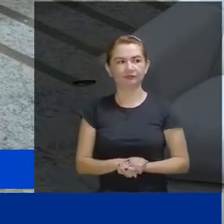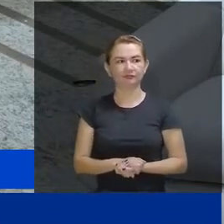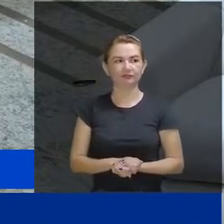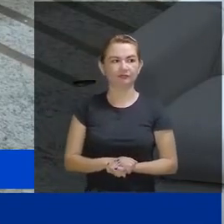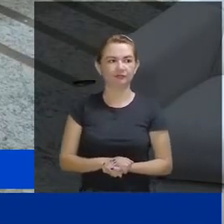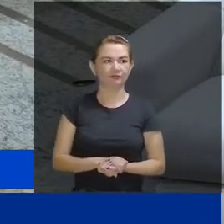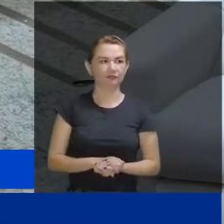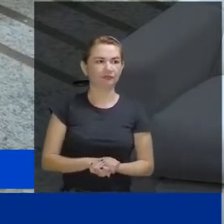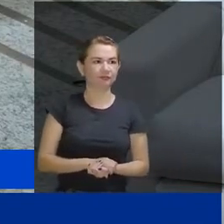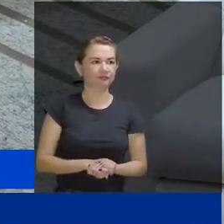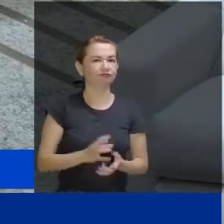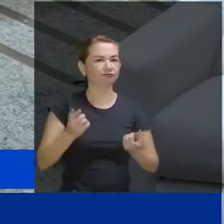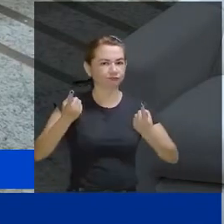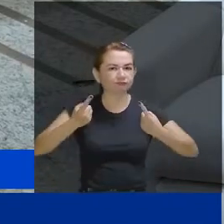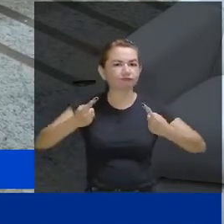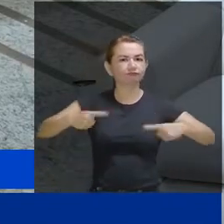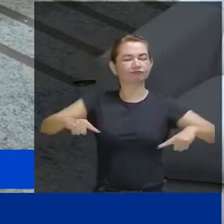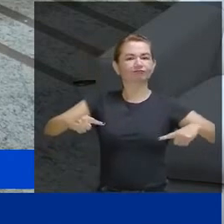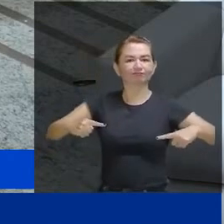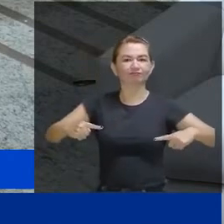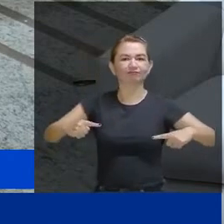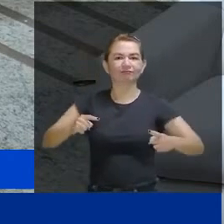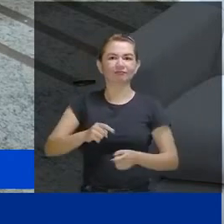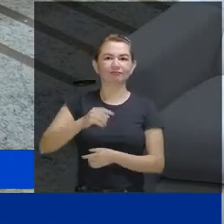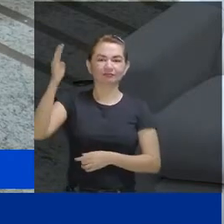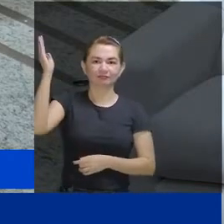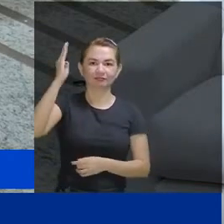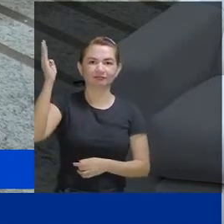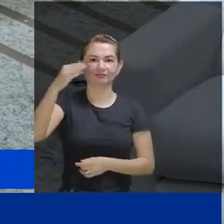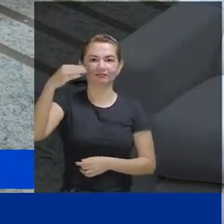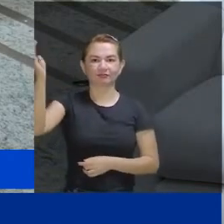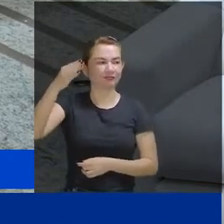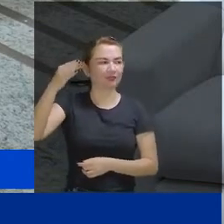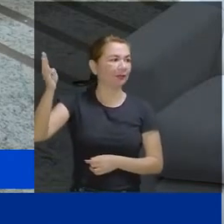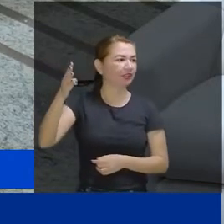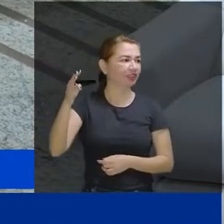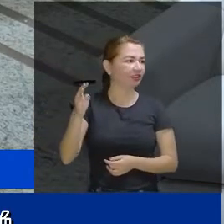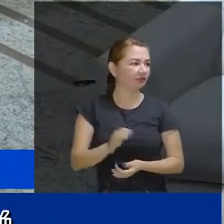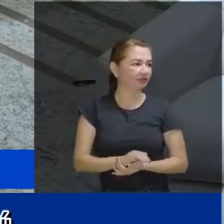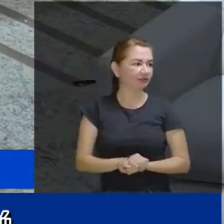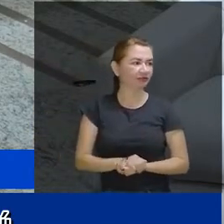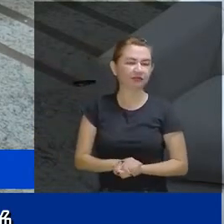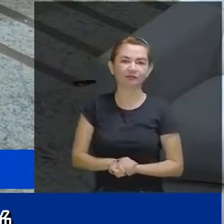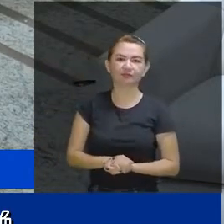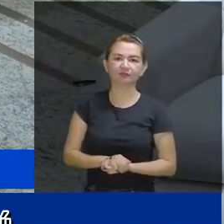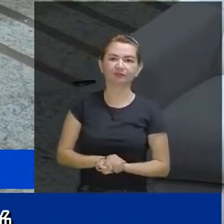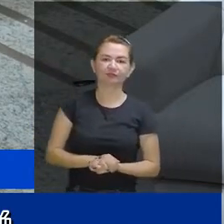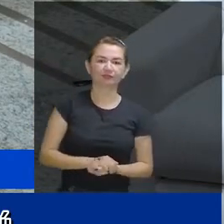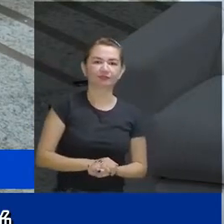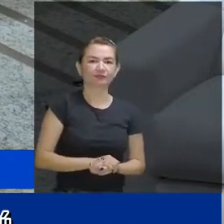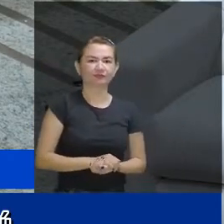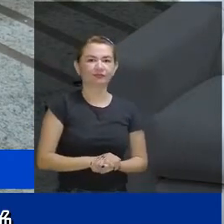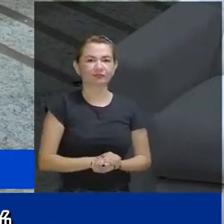Quem desafiou a bandeira dessa gente que vai em